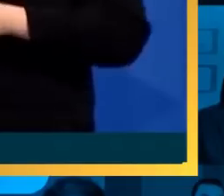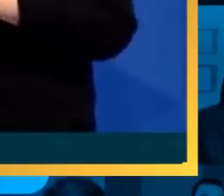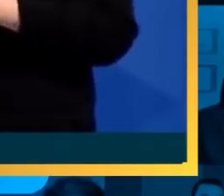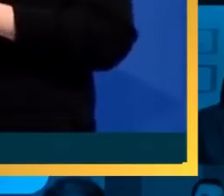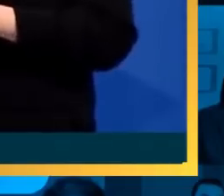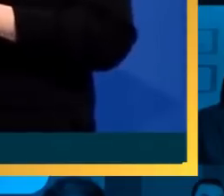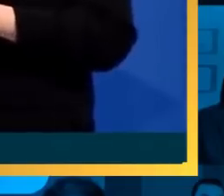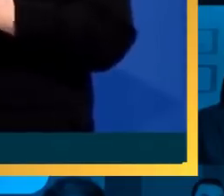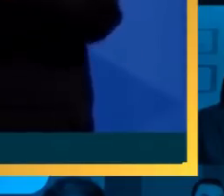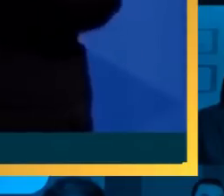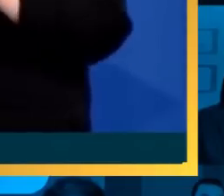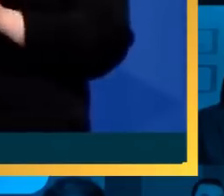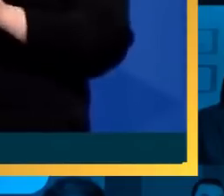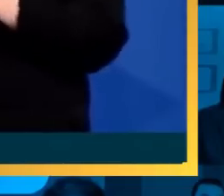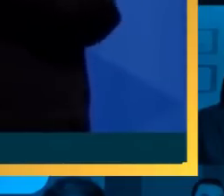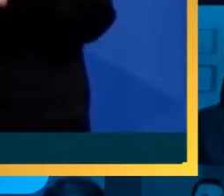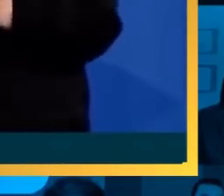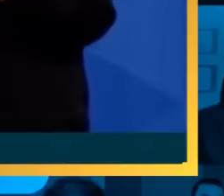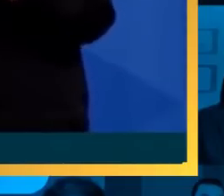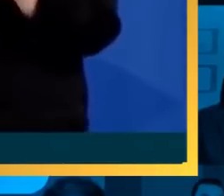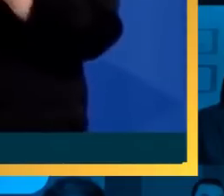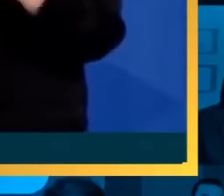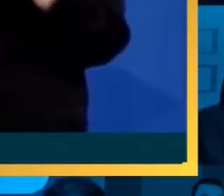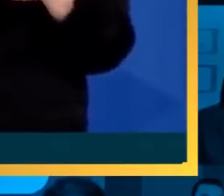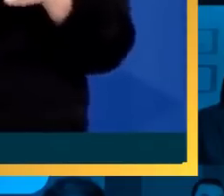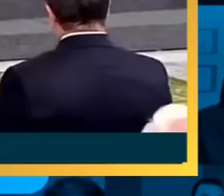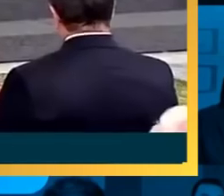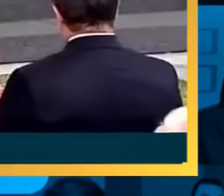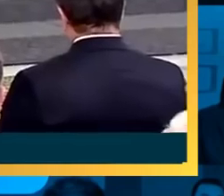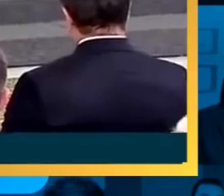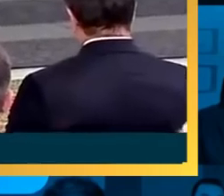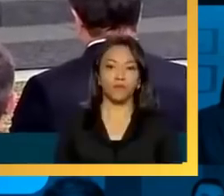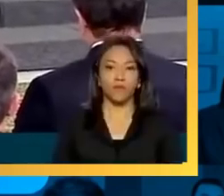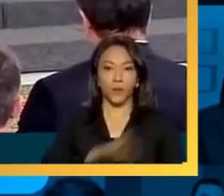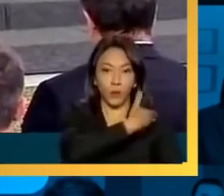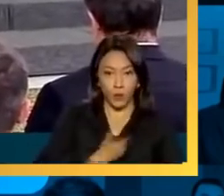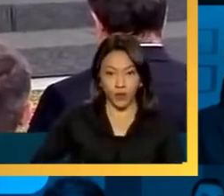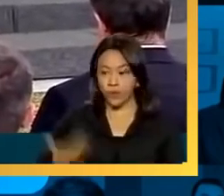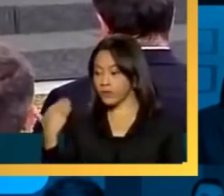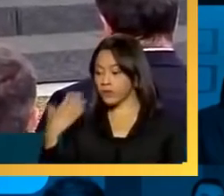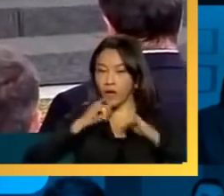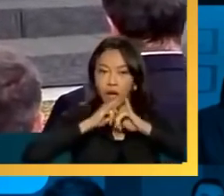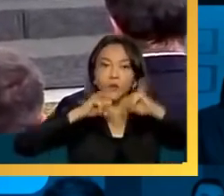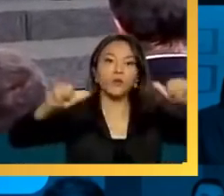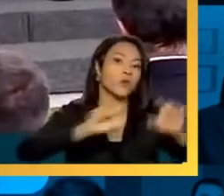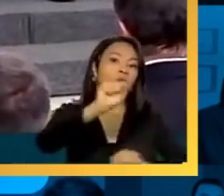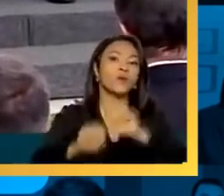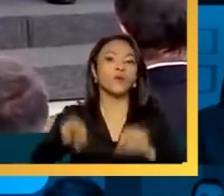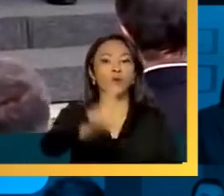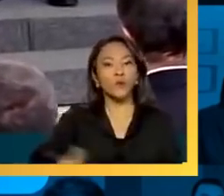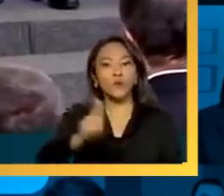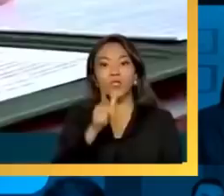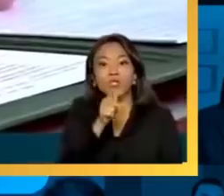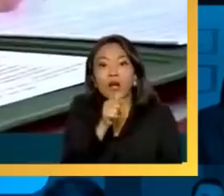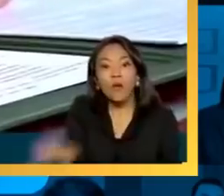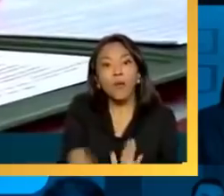estrutura para desembarque, para óleo diesel, para gelo. O governo anunciou ainda a sessão de uso de águas